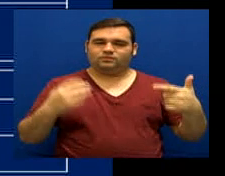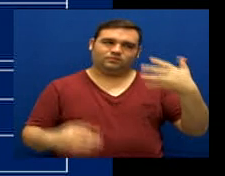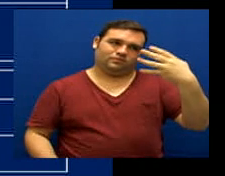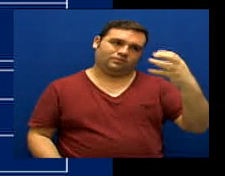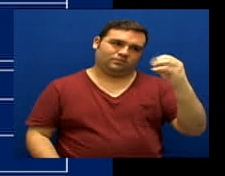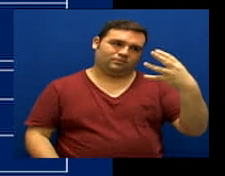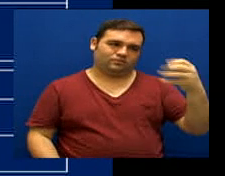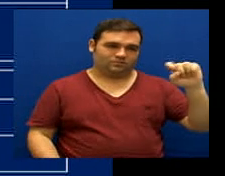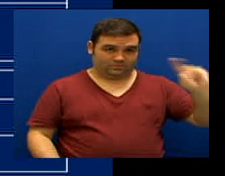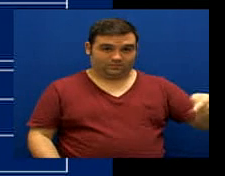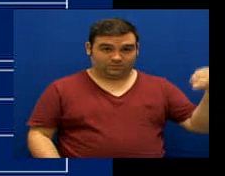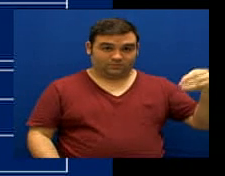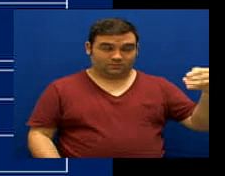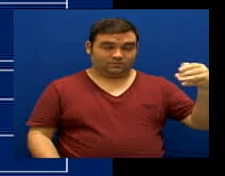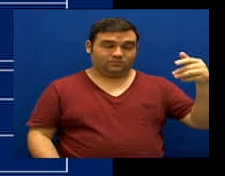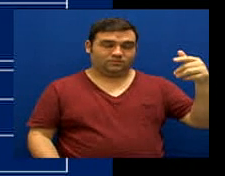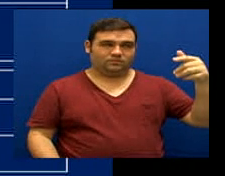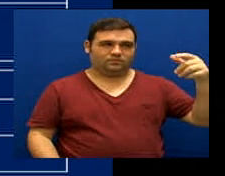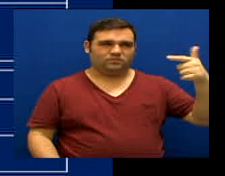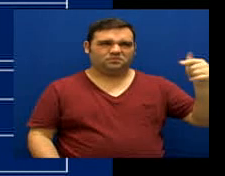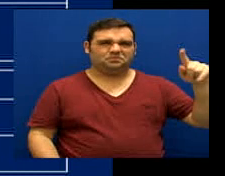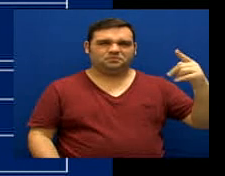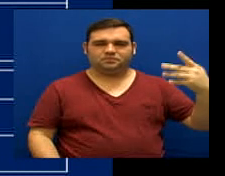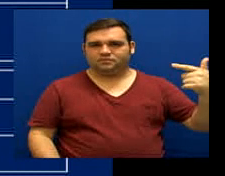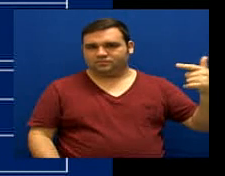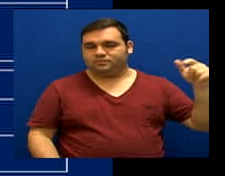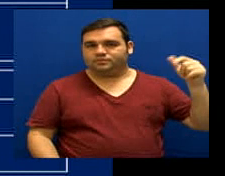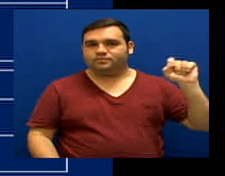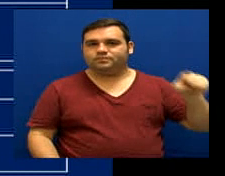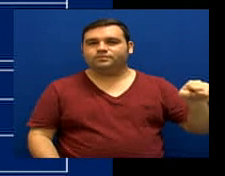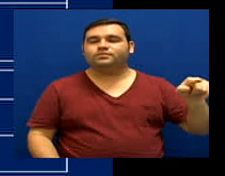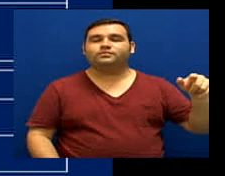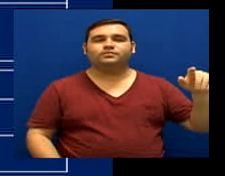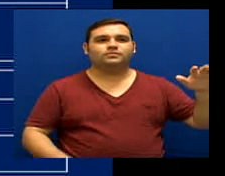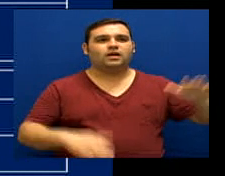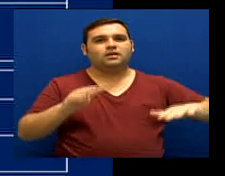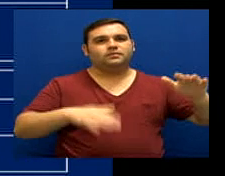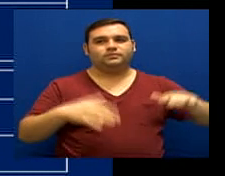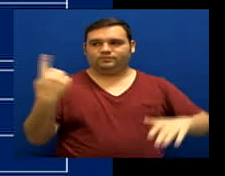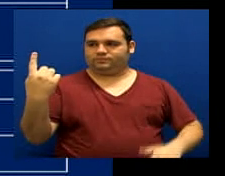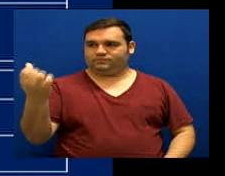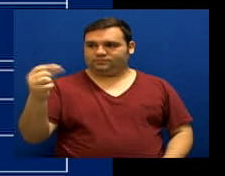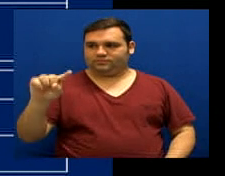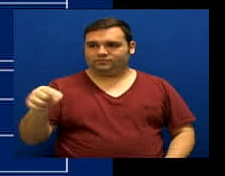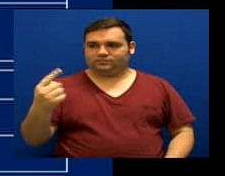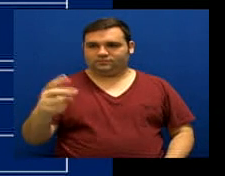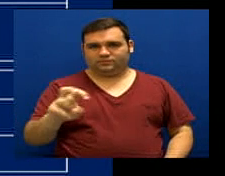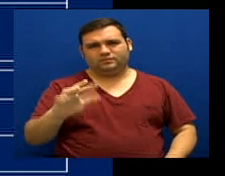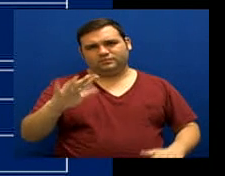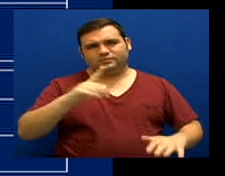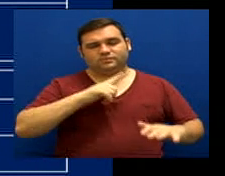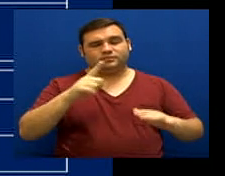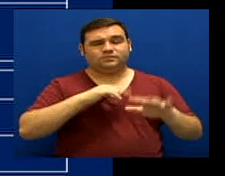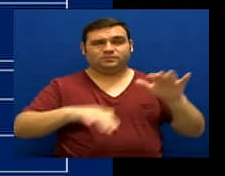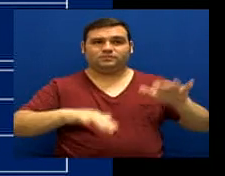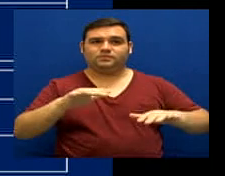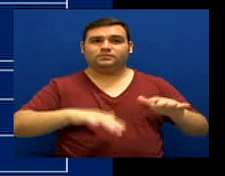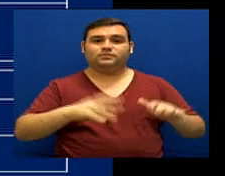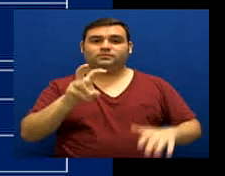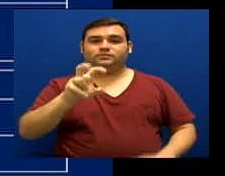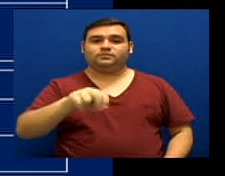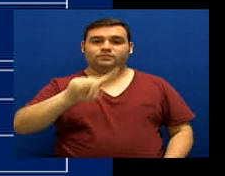404 milhões 272 mil variação arrecadado 16 15 na ordem de 50 milhões